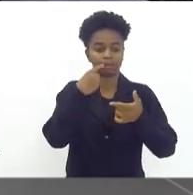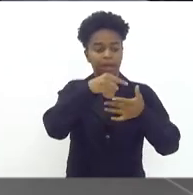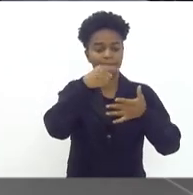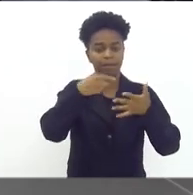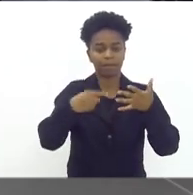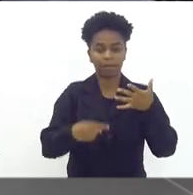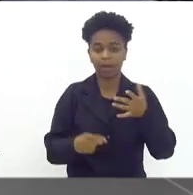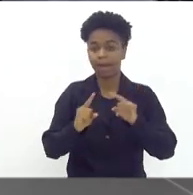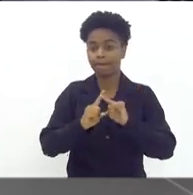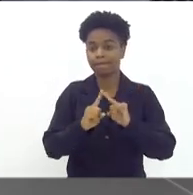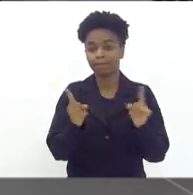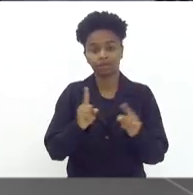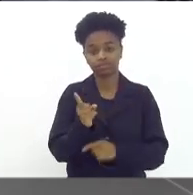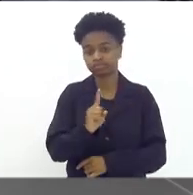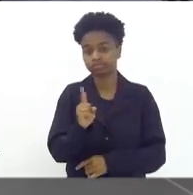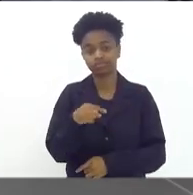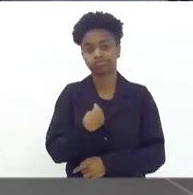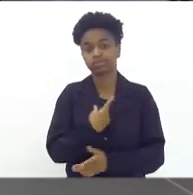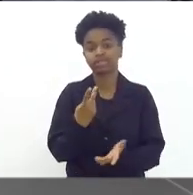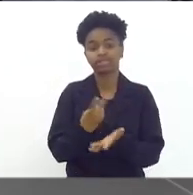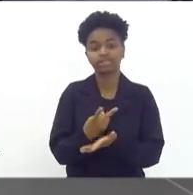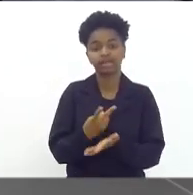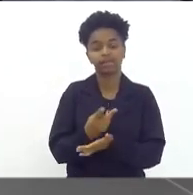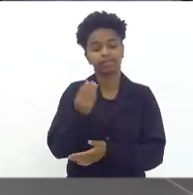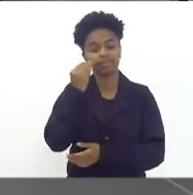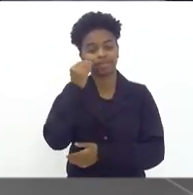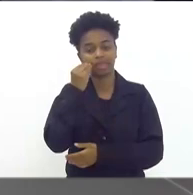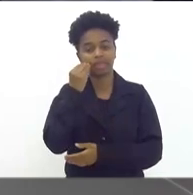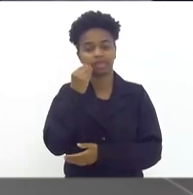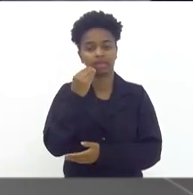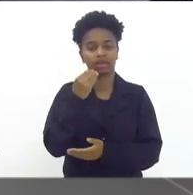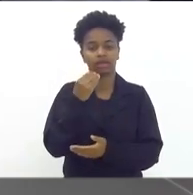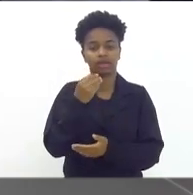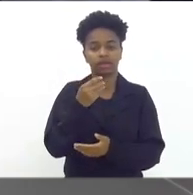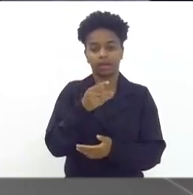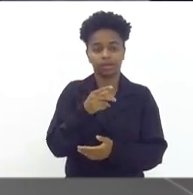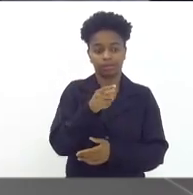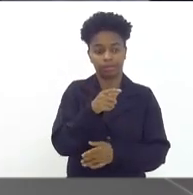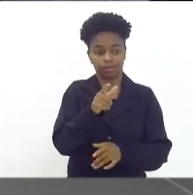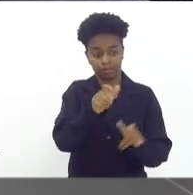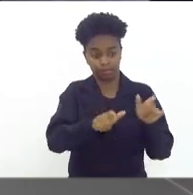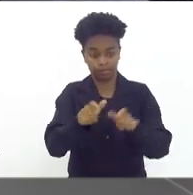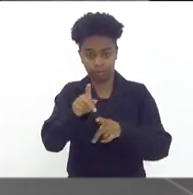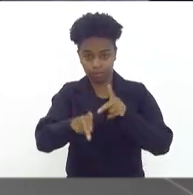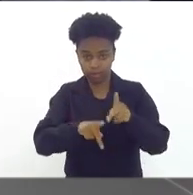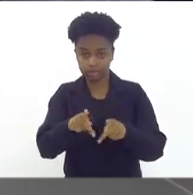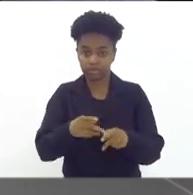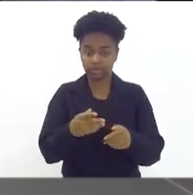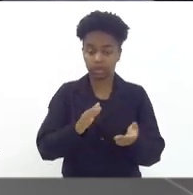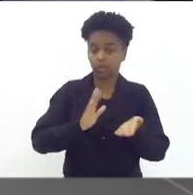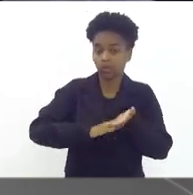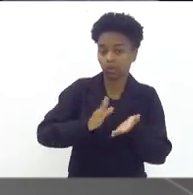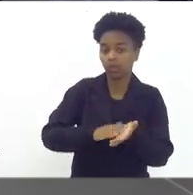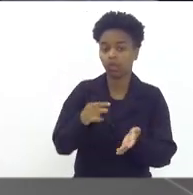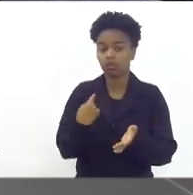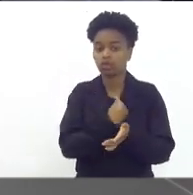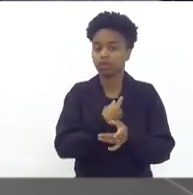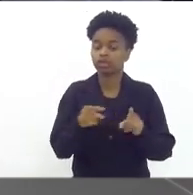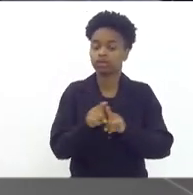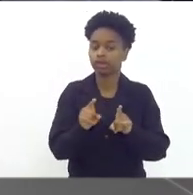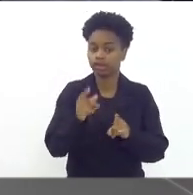faz aquilo e a gente não a gente sempre procura ser cobrado nós somos cobrados pela nossa população cobrado pelos consumidores